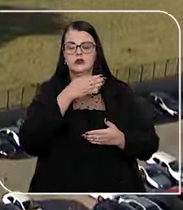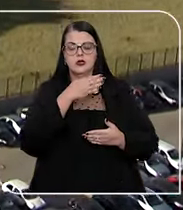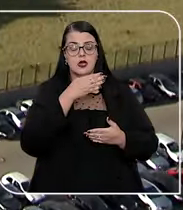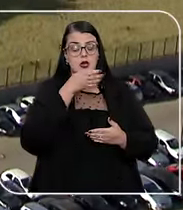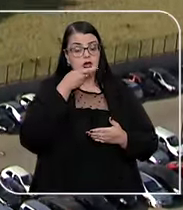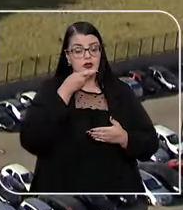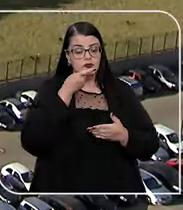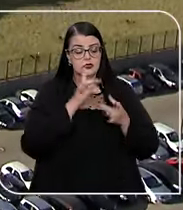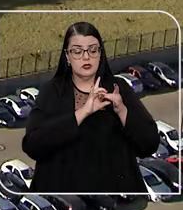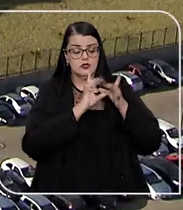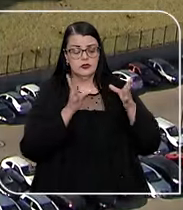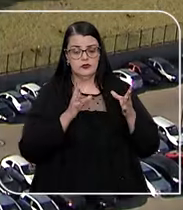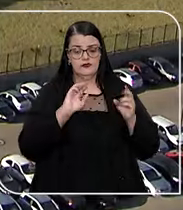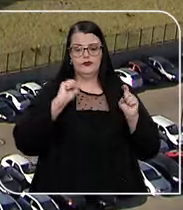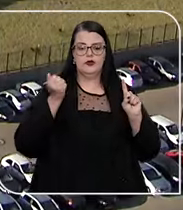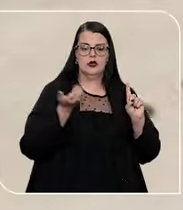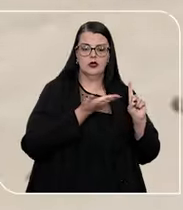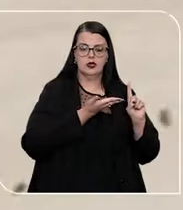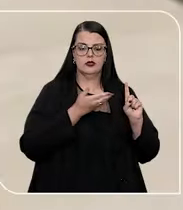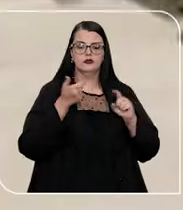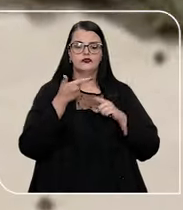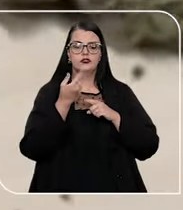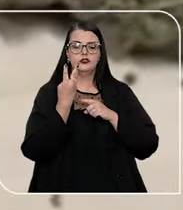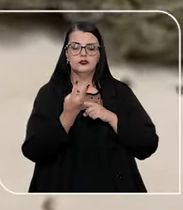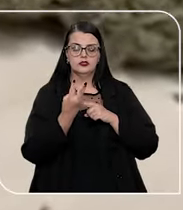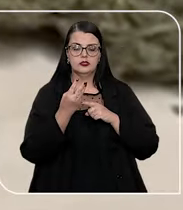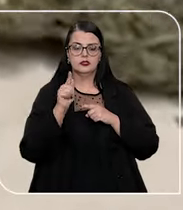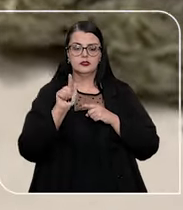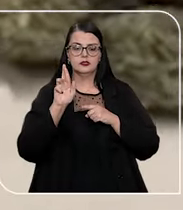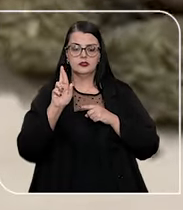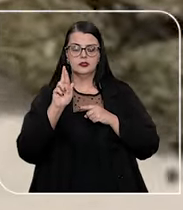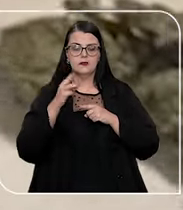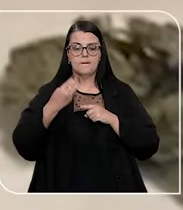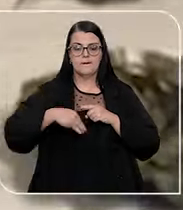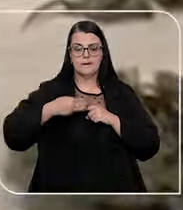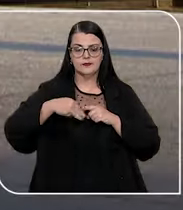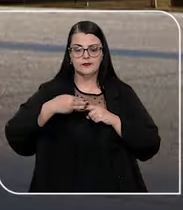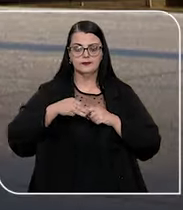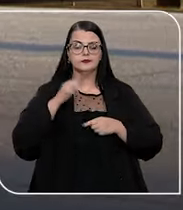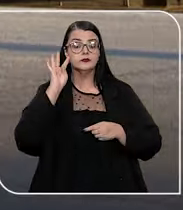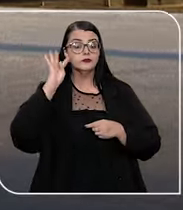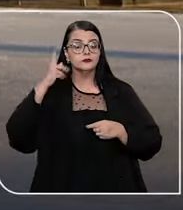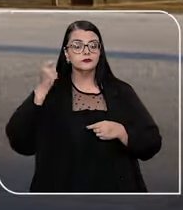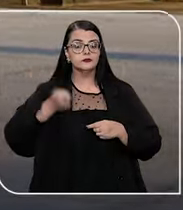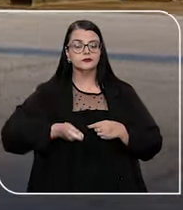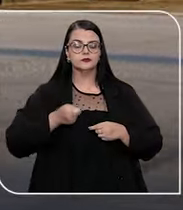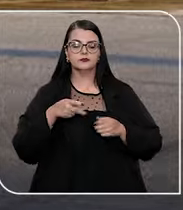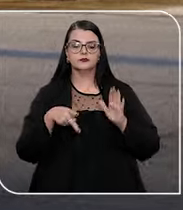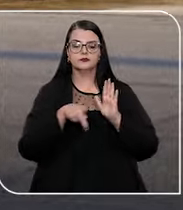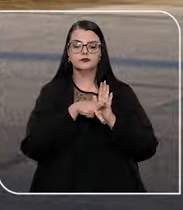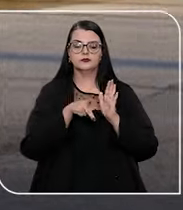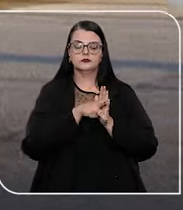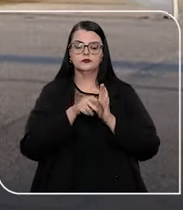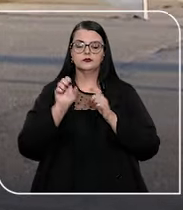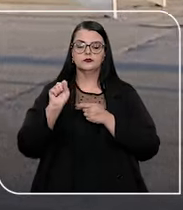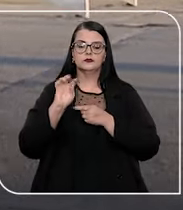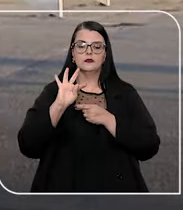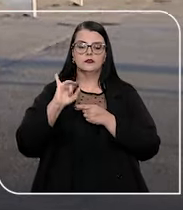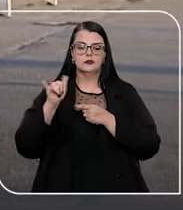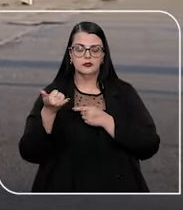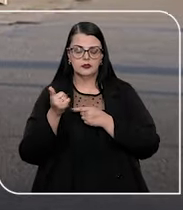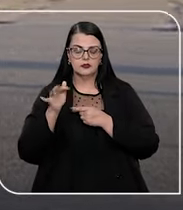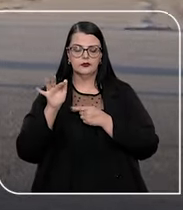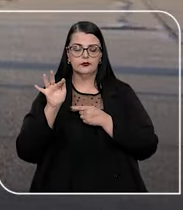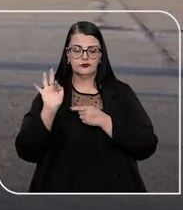absolveram um réu com o qual foram apreendidos 23 g de maconha A decisão foi tomada com base no julgamento do